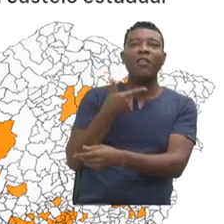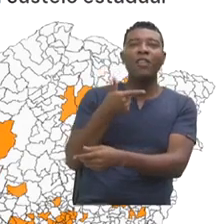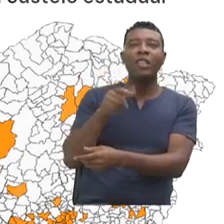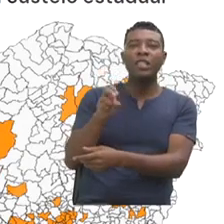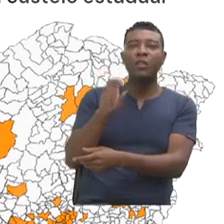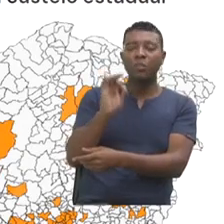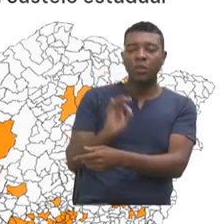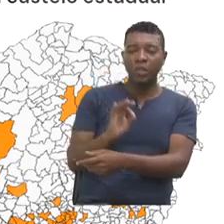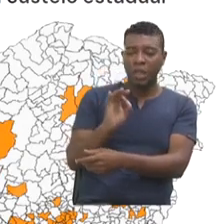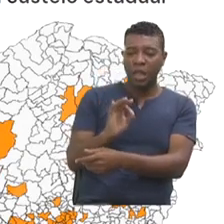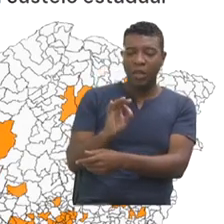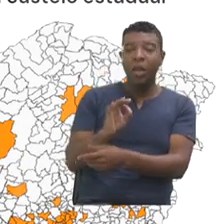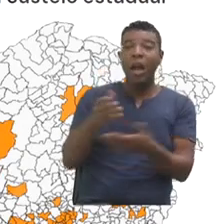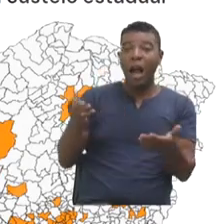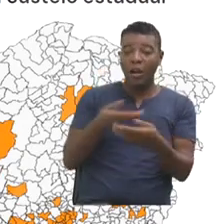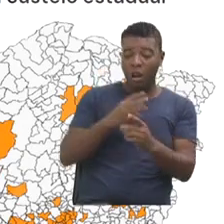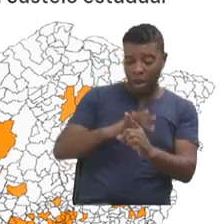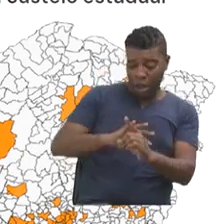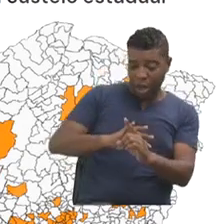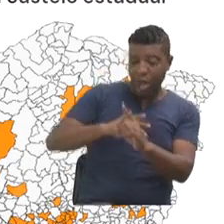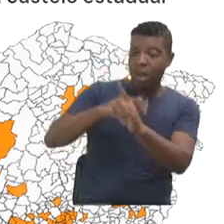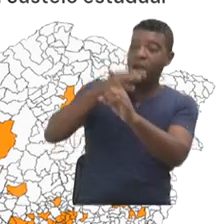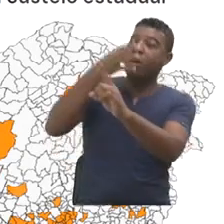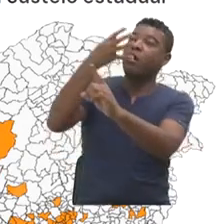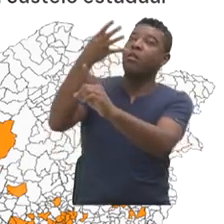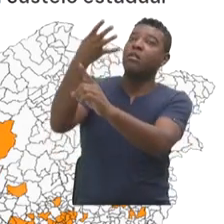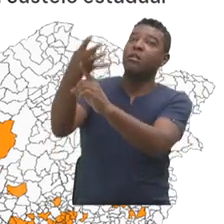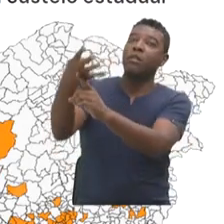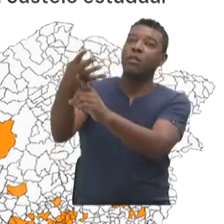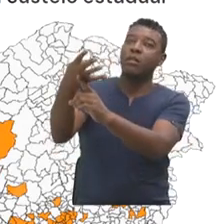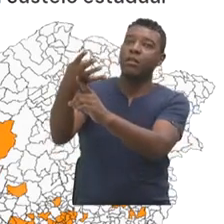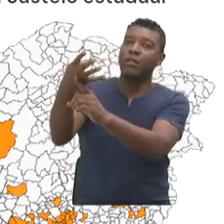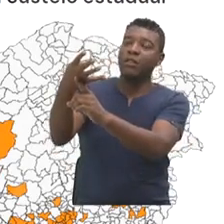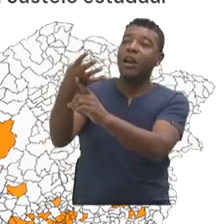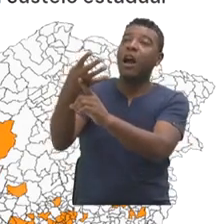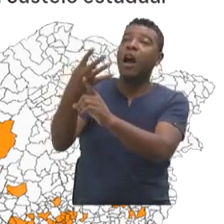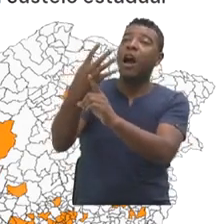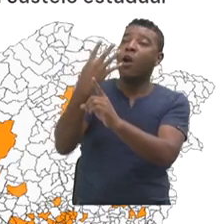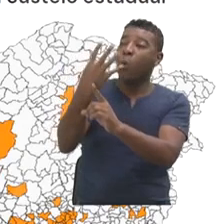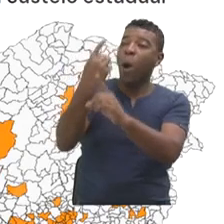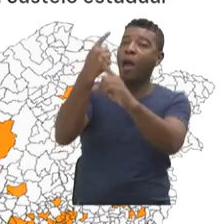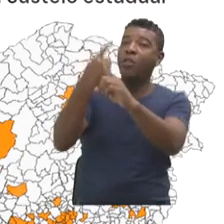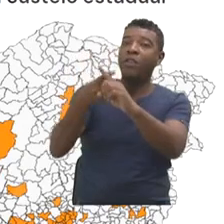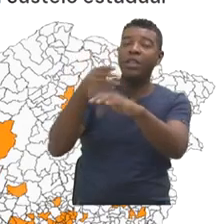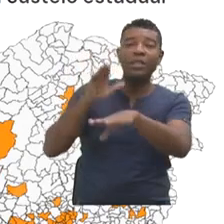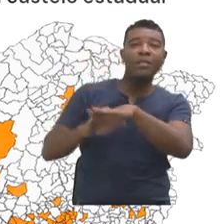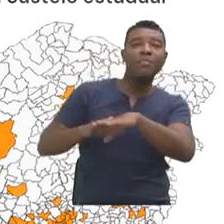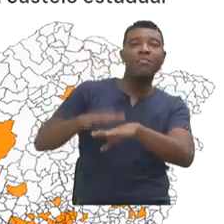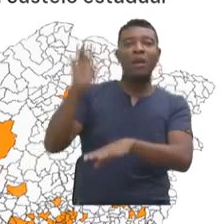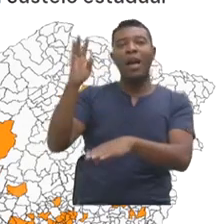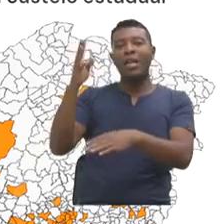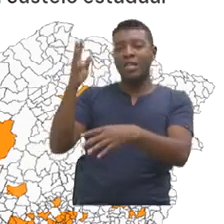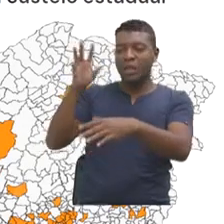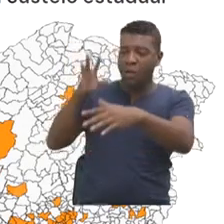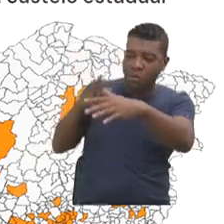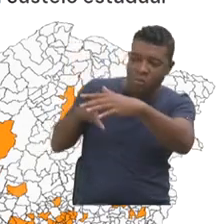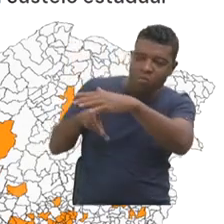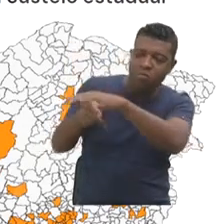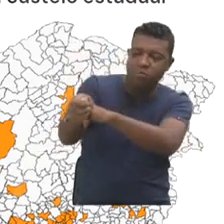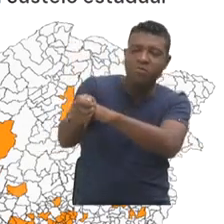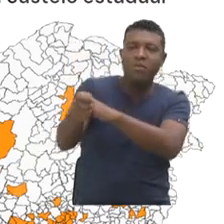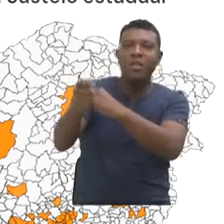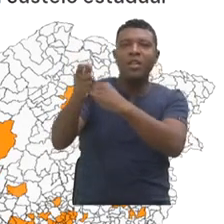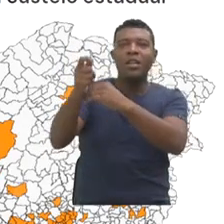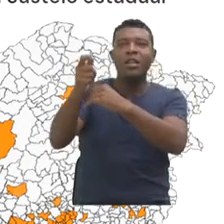isso para preparar o período sazonal agora quem sabia que existir com vírus essencial inspiratório covid influenza